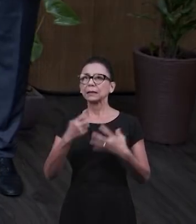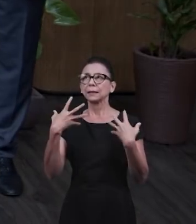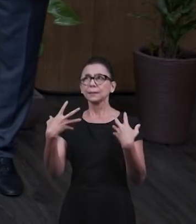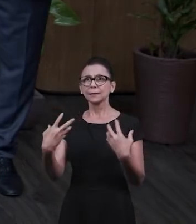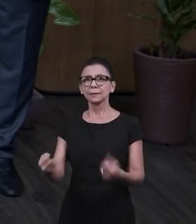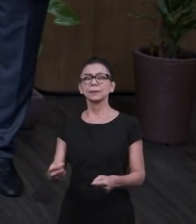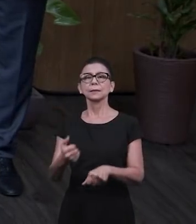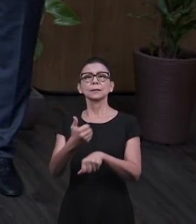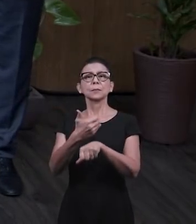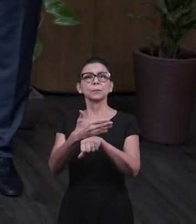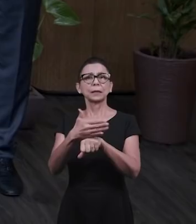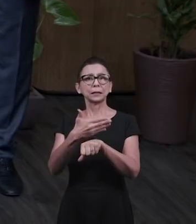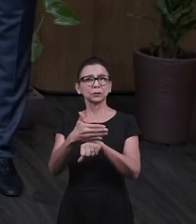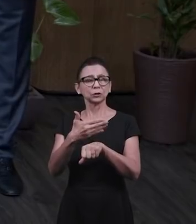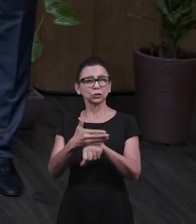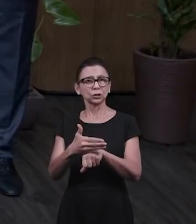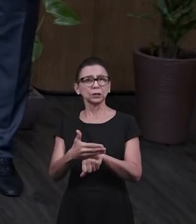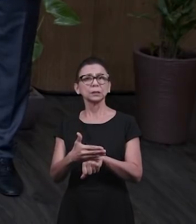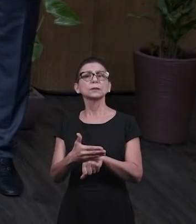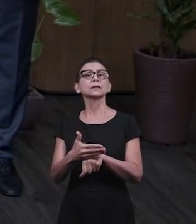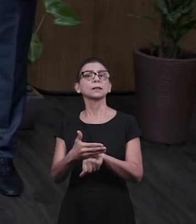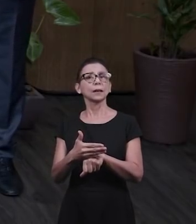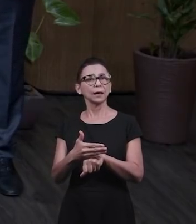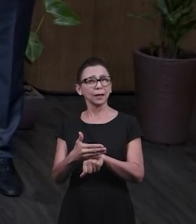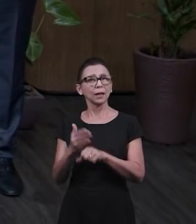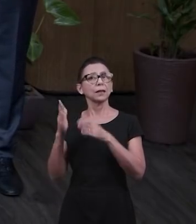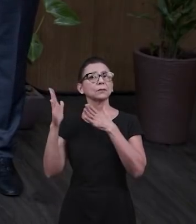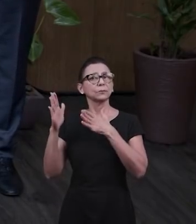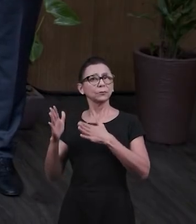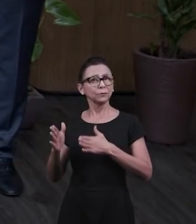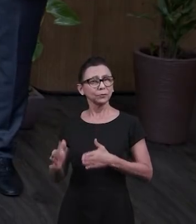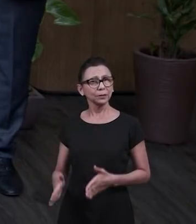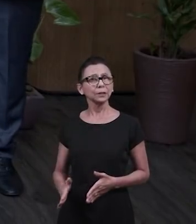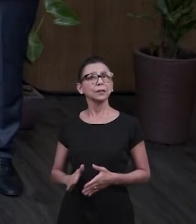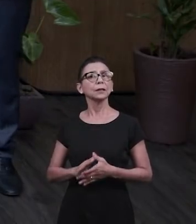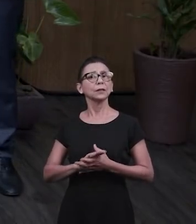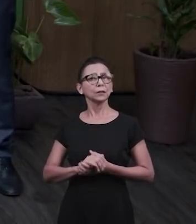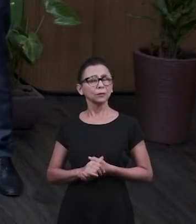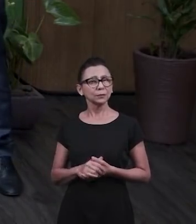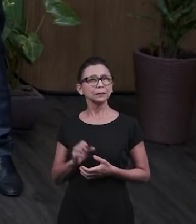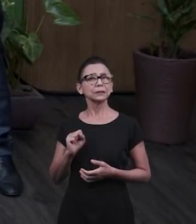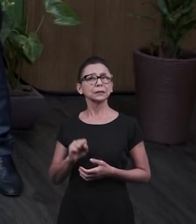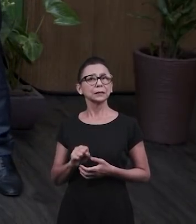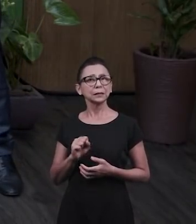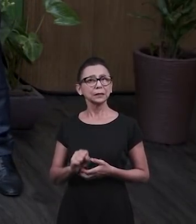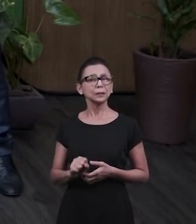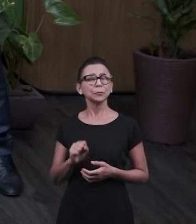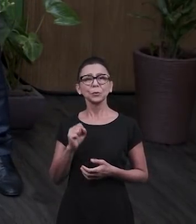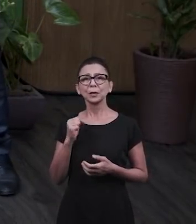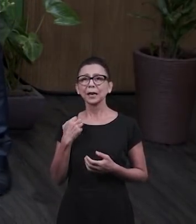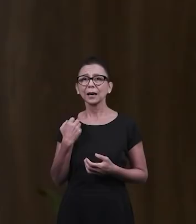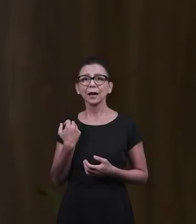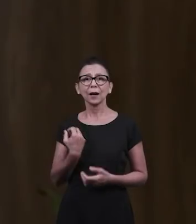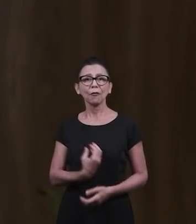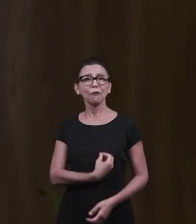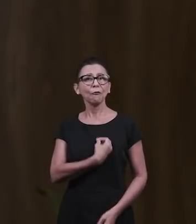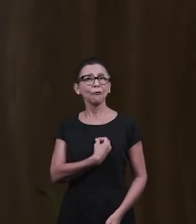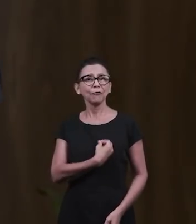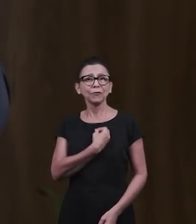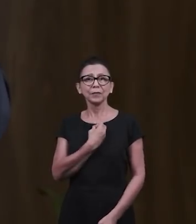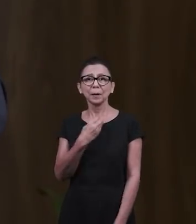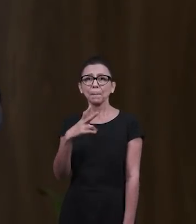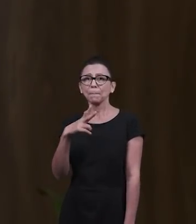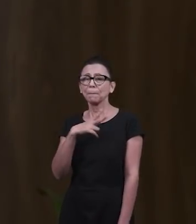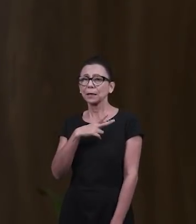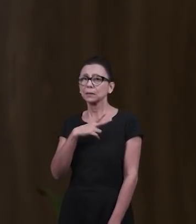a palavra de Deus como o fundamento da sua vida. Isto